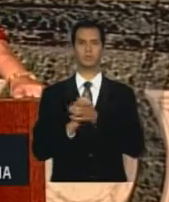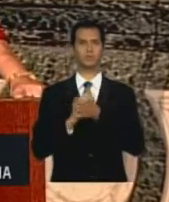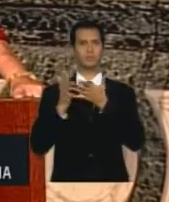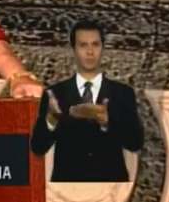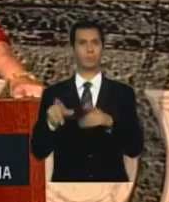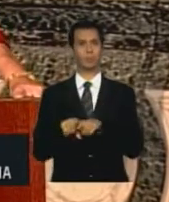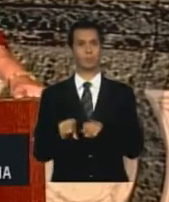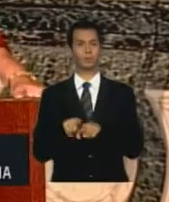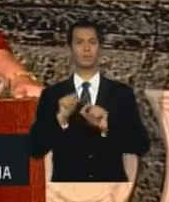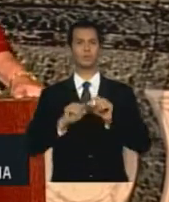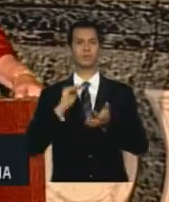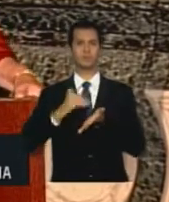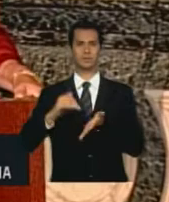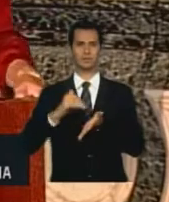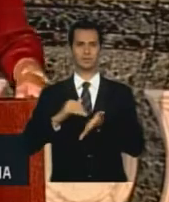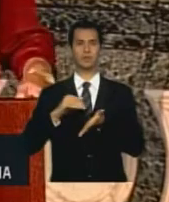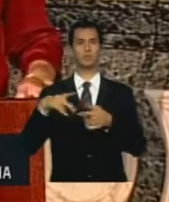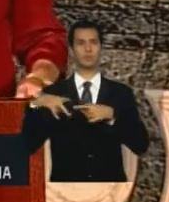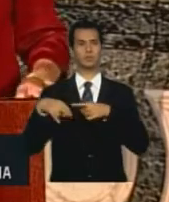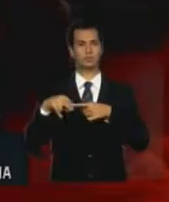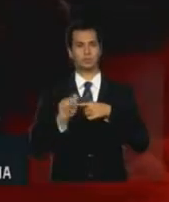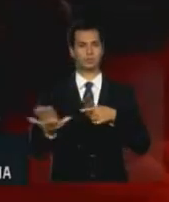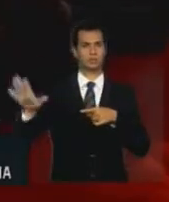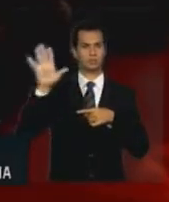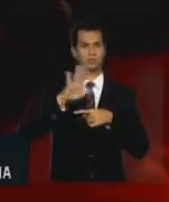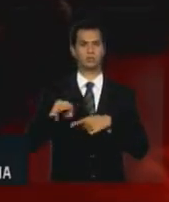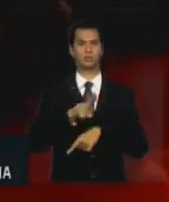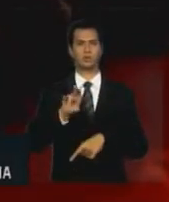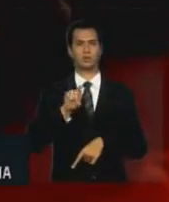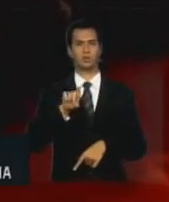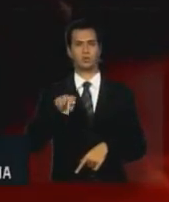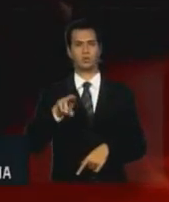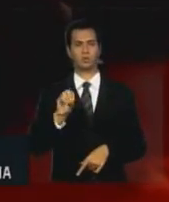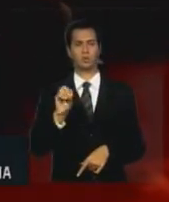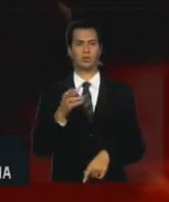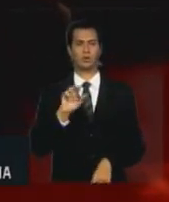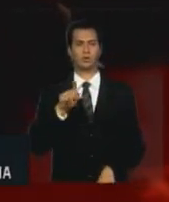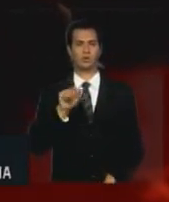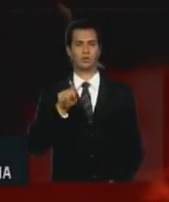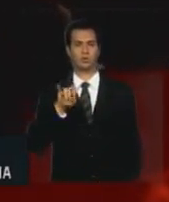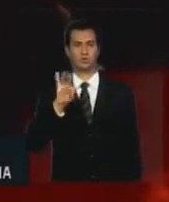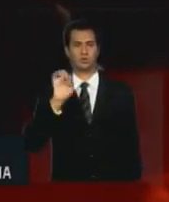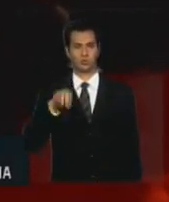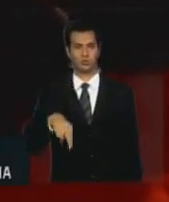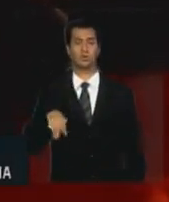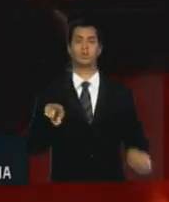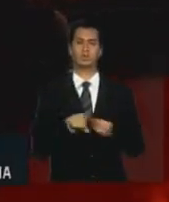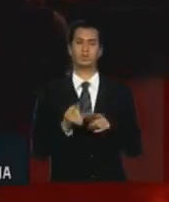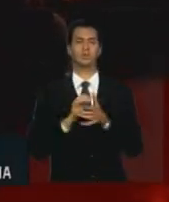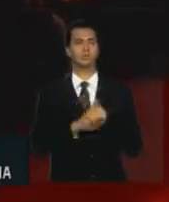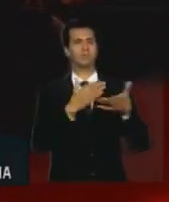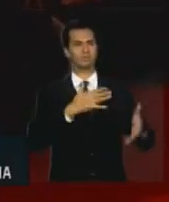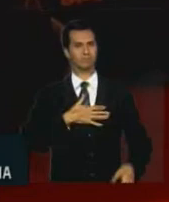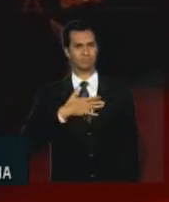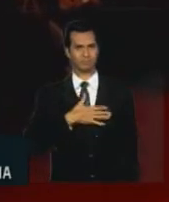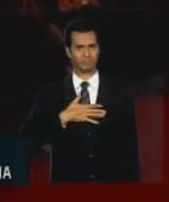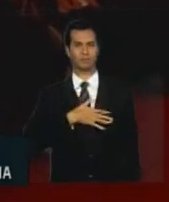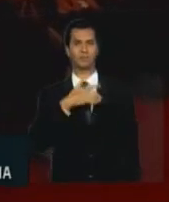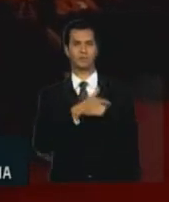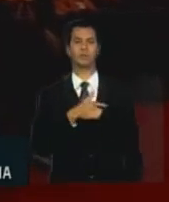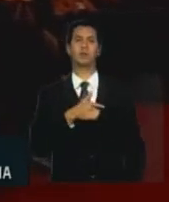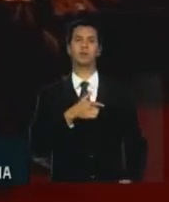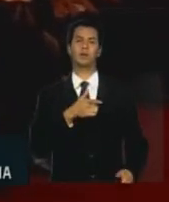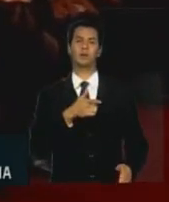o secretário do Tesouro Nacional, Arno Augustin, e o meu querido assessor para